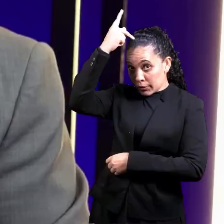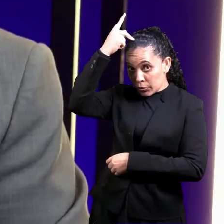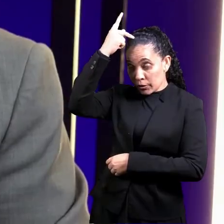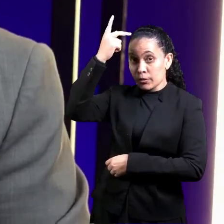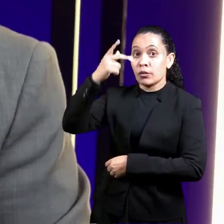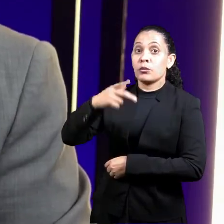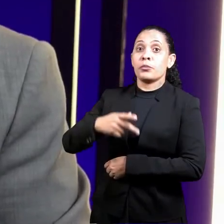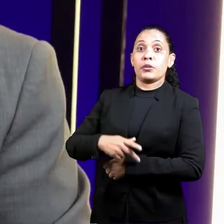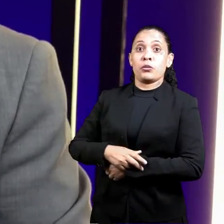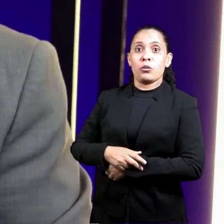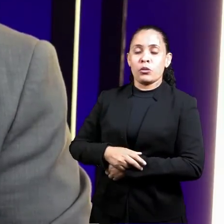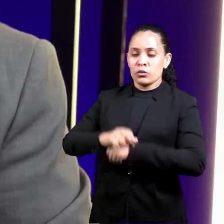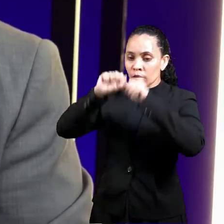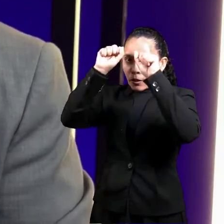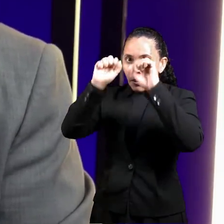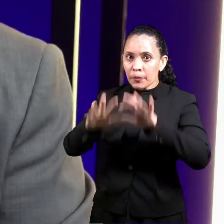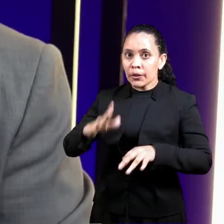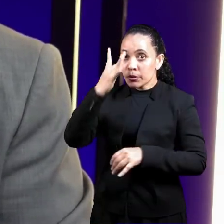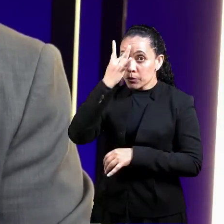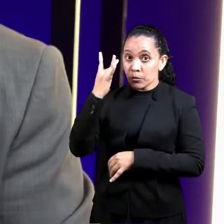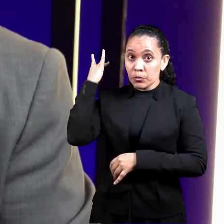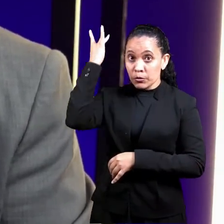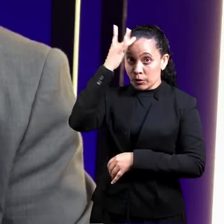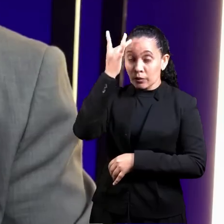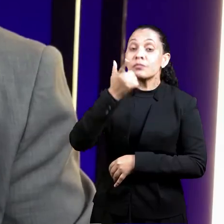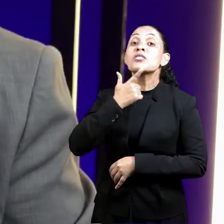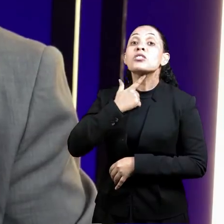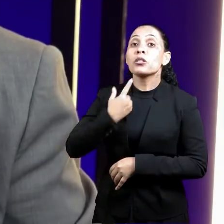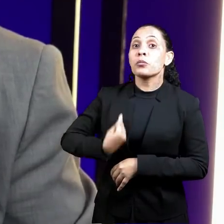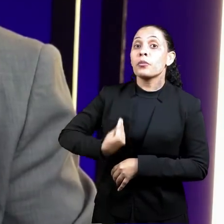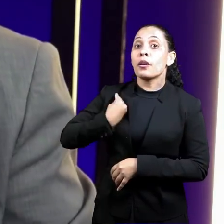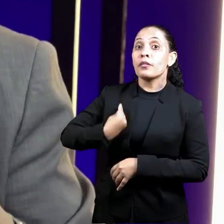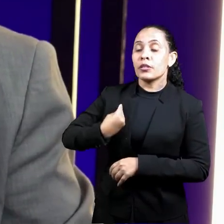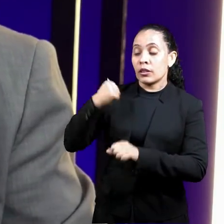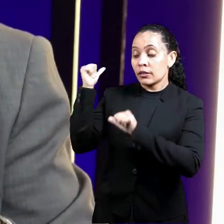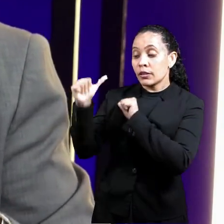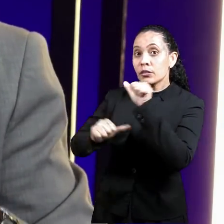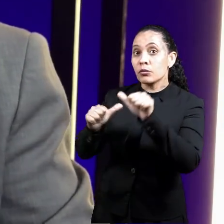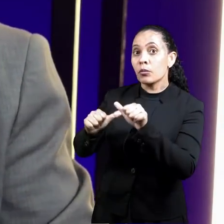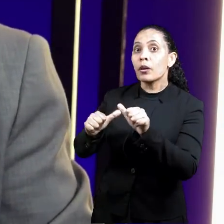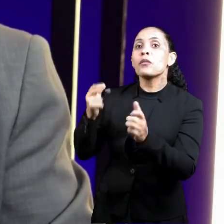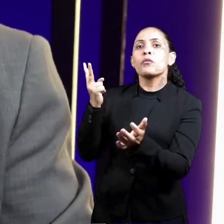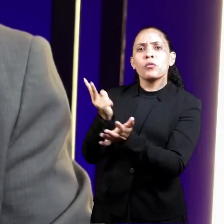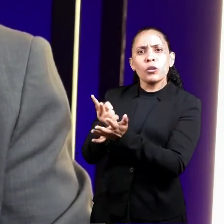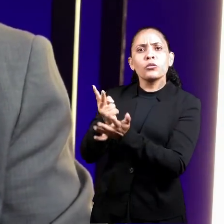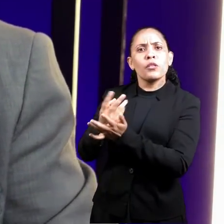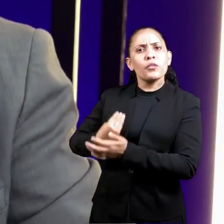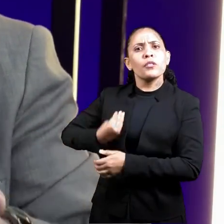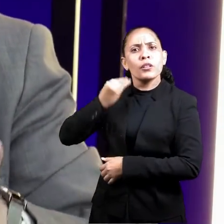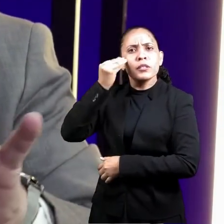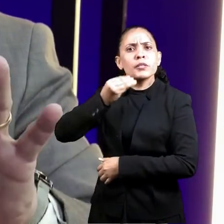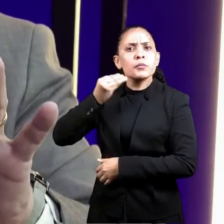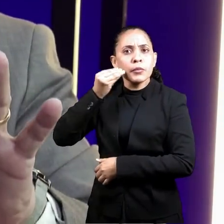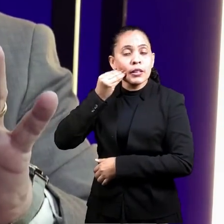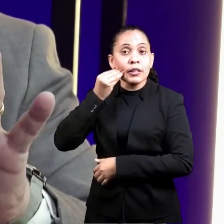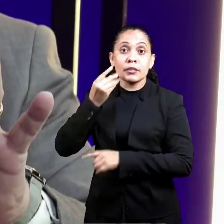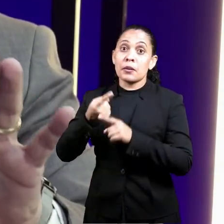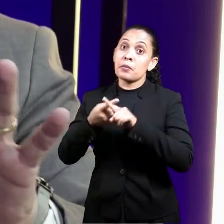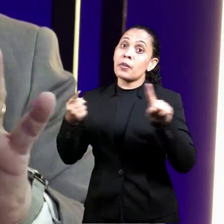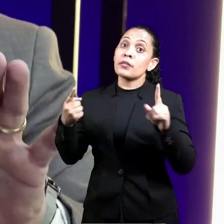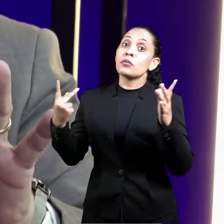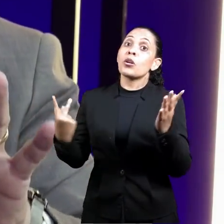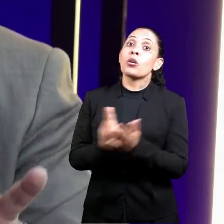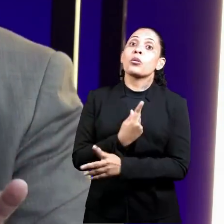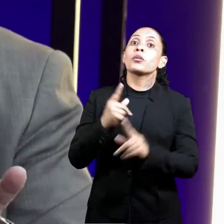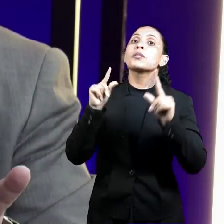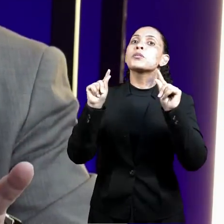cristão nominal, né? Mas ser uma vida transformada, você vai continuar vivendo essa experiência. E em contrapartida, o que